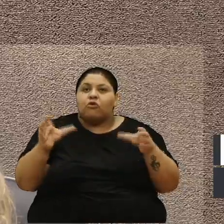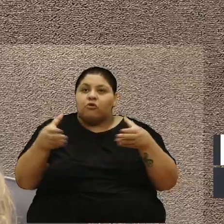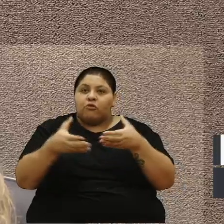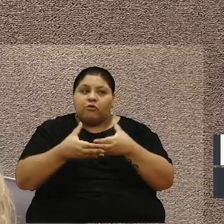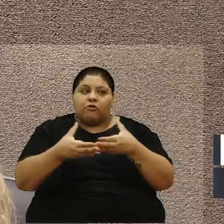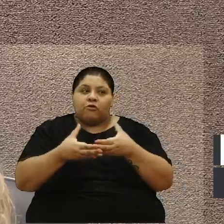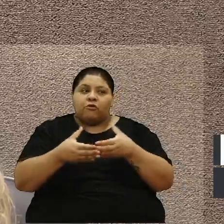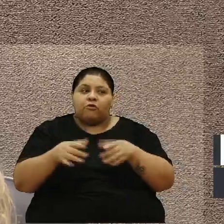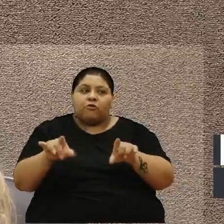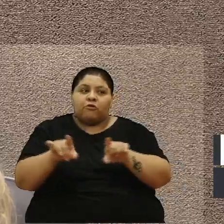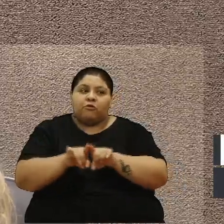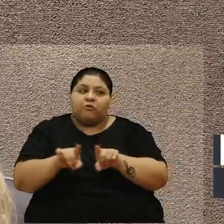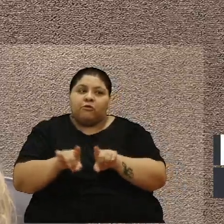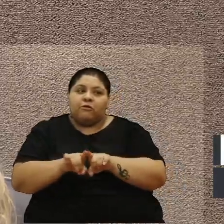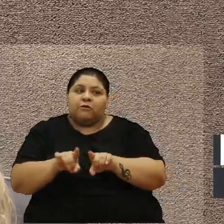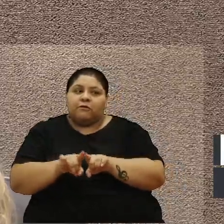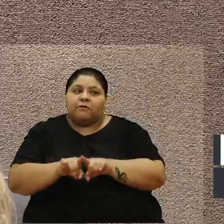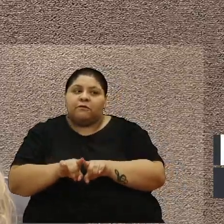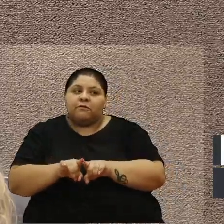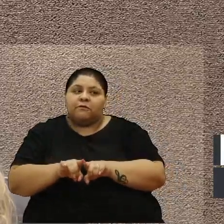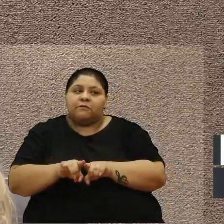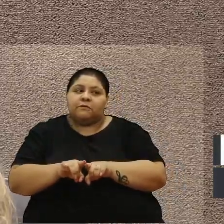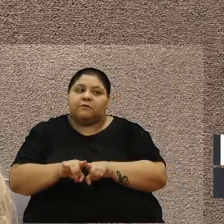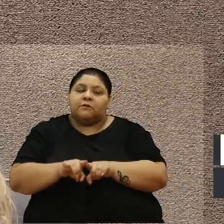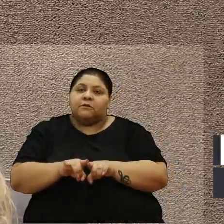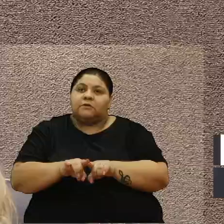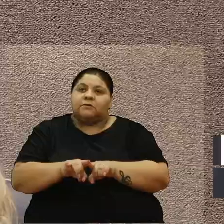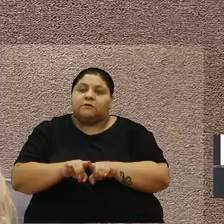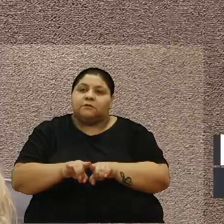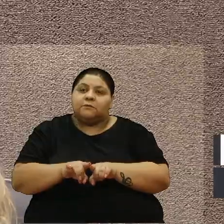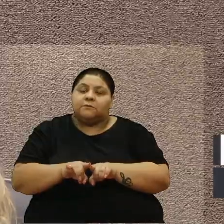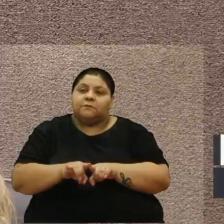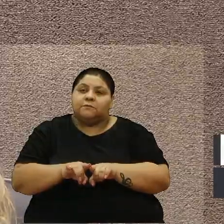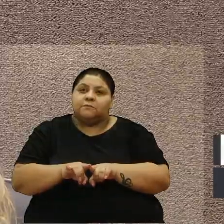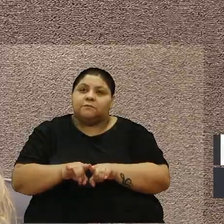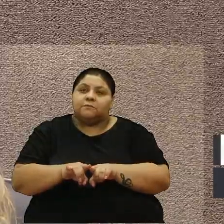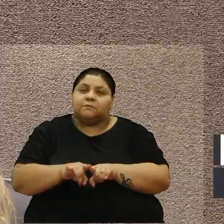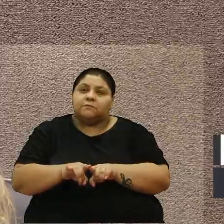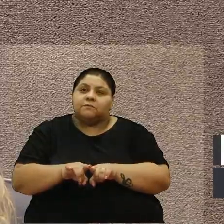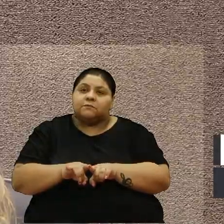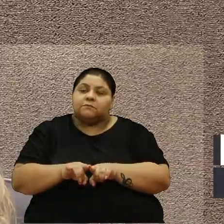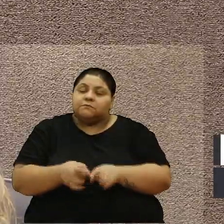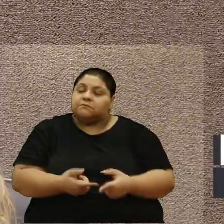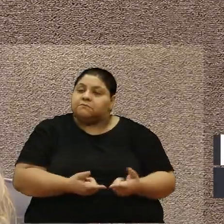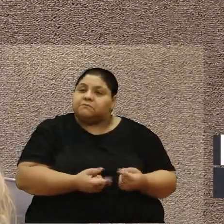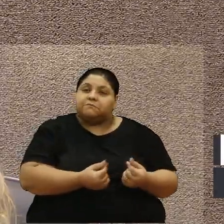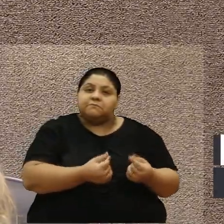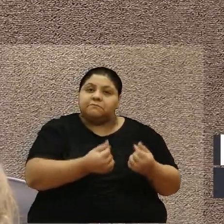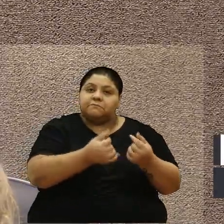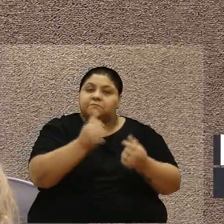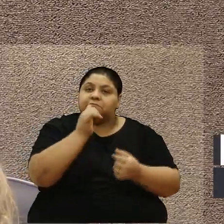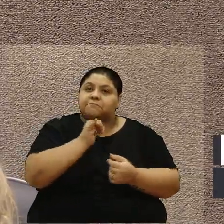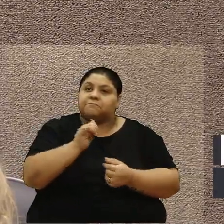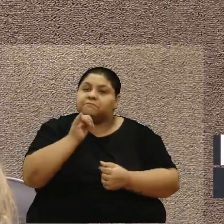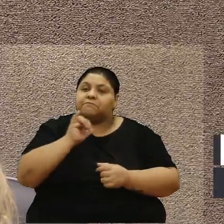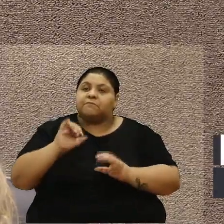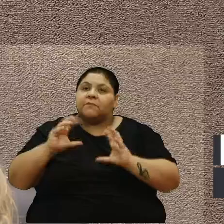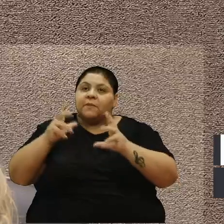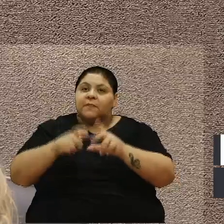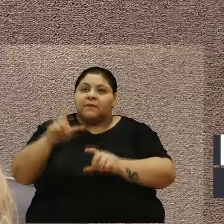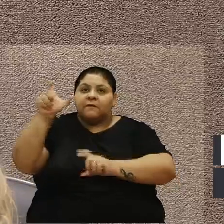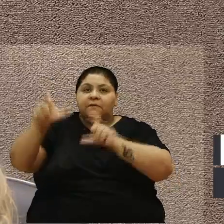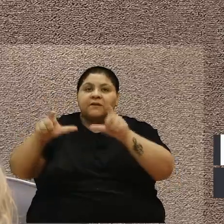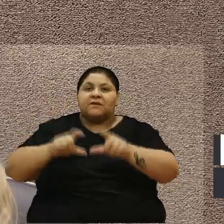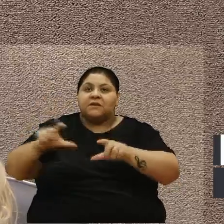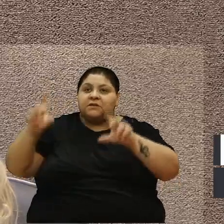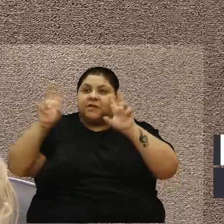visam lucro, não tem nada a ver com discriminação nem racismo. É uma questão de lucro. Por exemplo, quantas pessoas têm assistindo